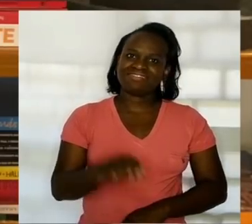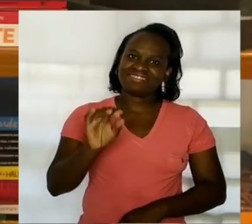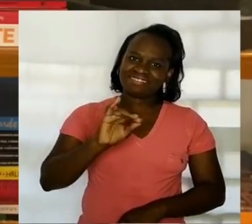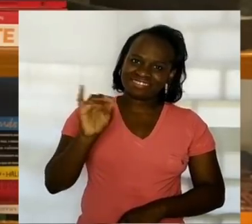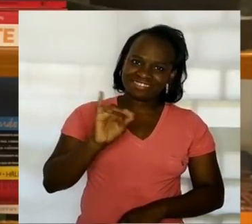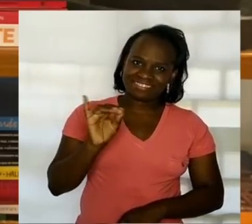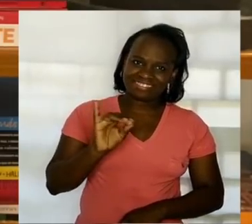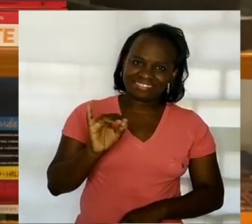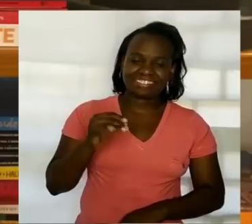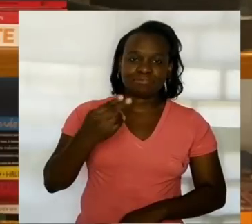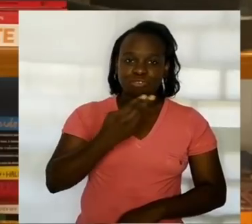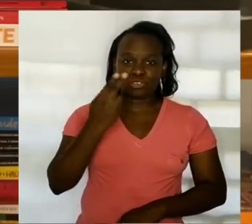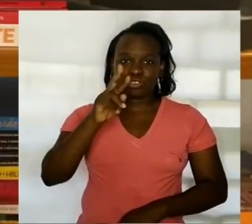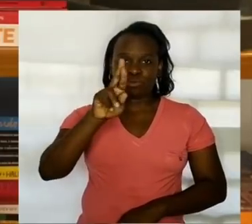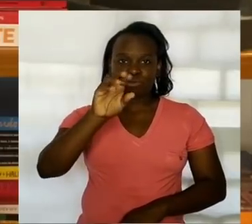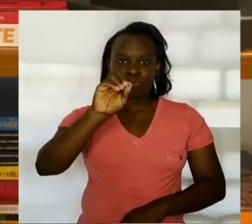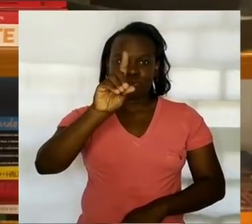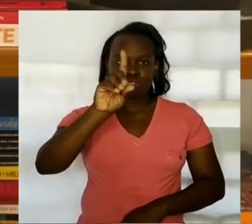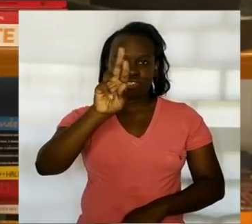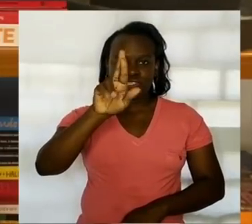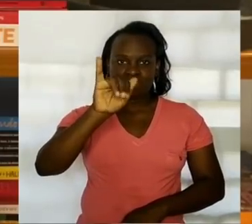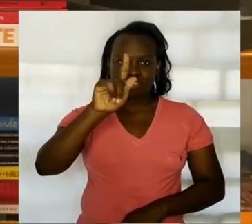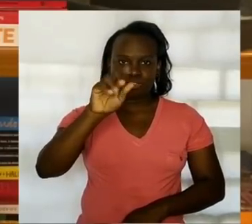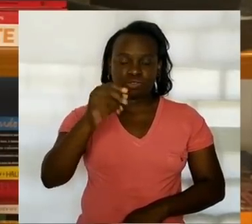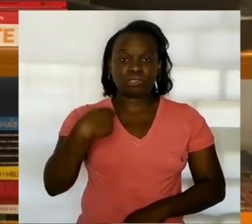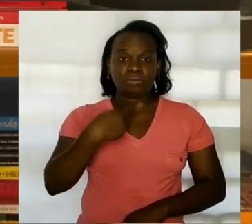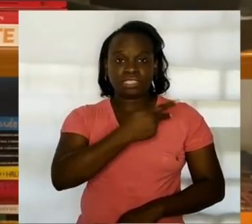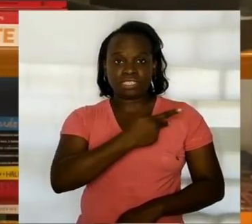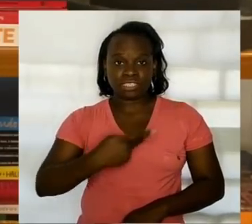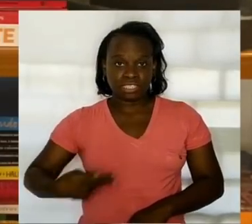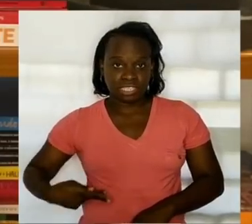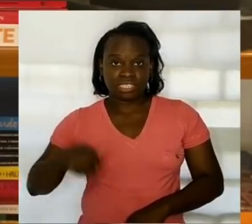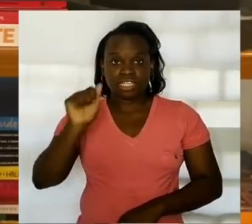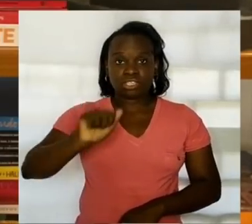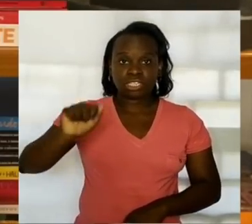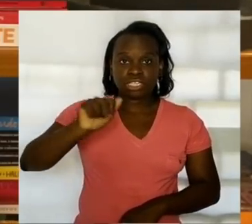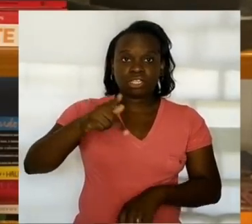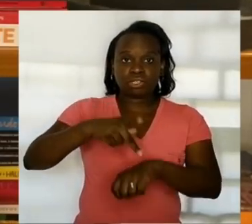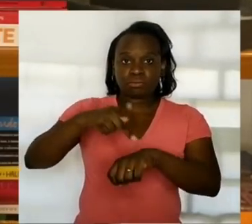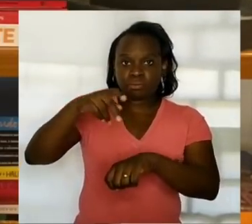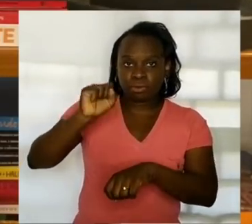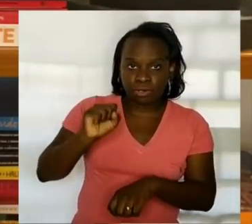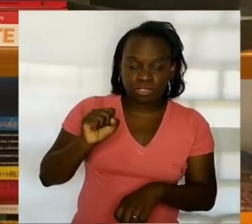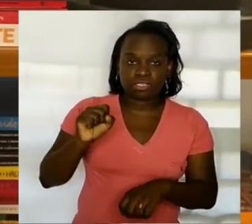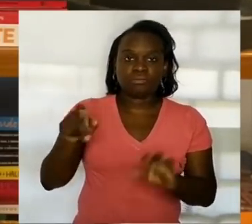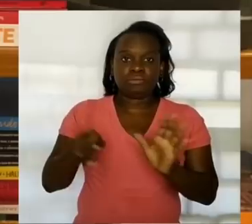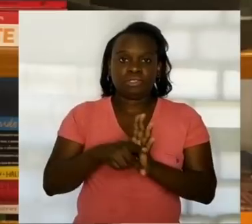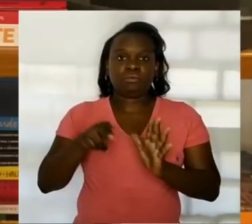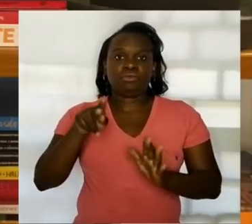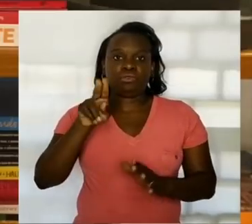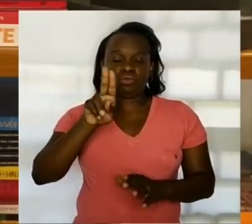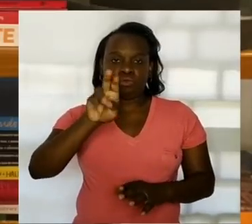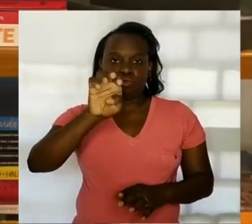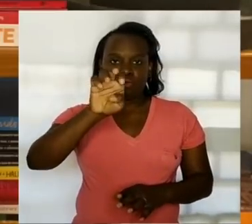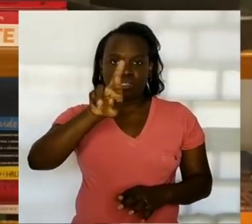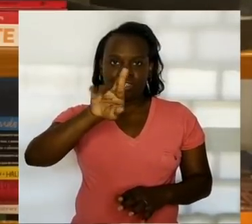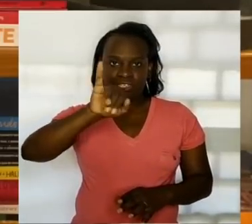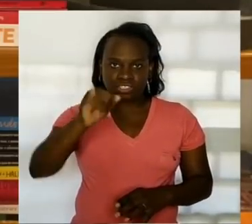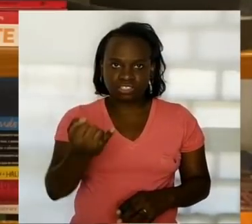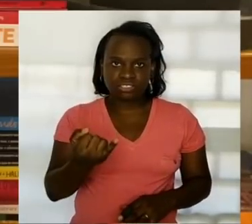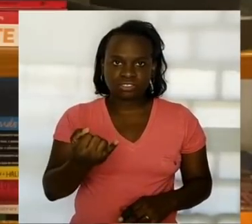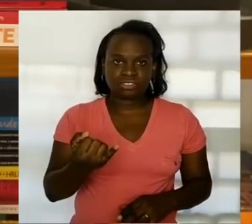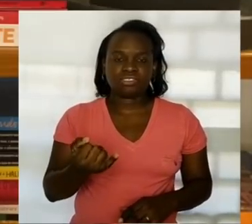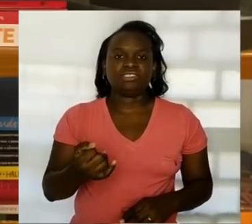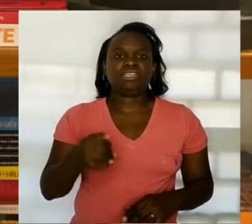Olá, eu sou o Rodrigo, presidente da Associação de Pós-Graduandos e Pós-Graduandas da Universidade do Estado do Rio de